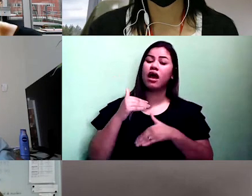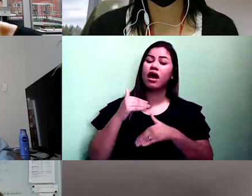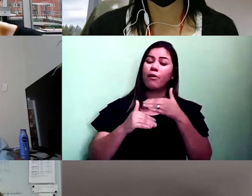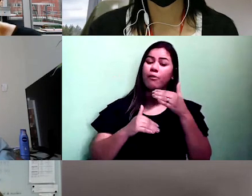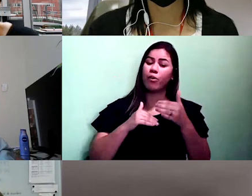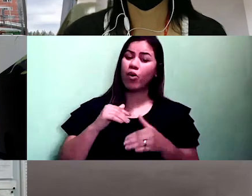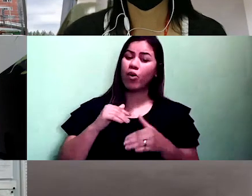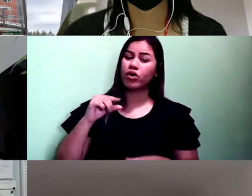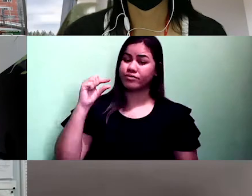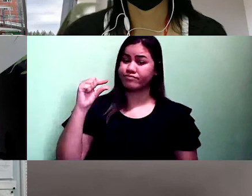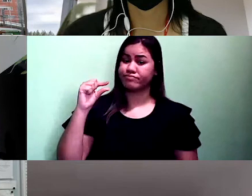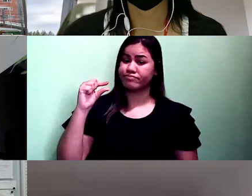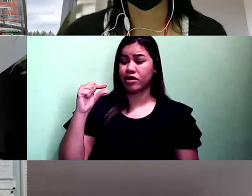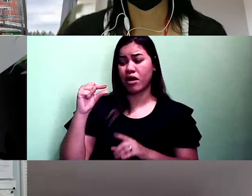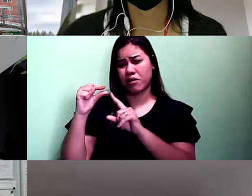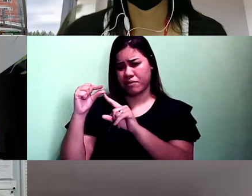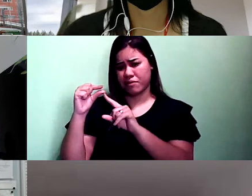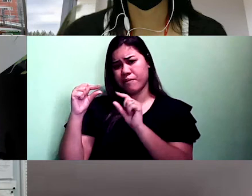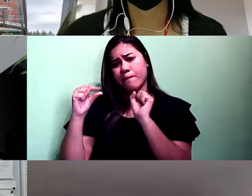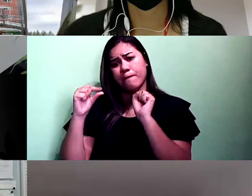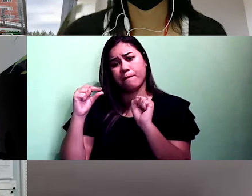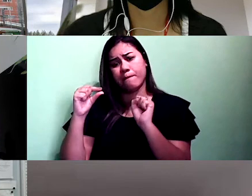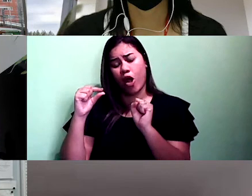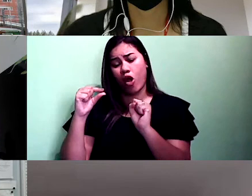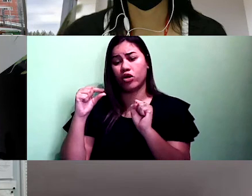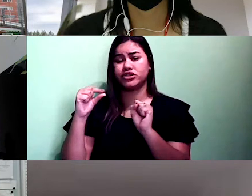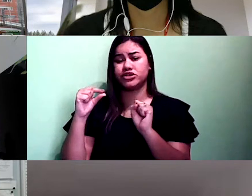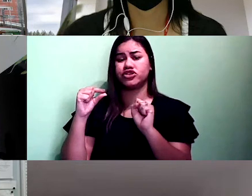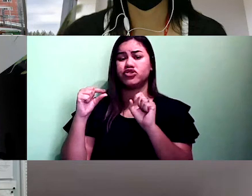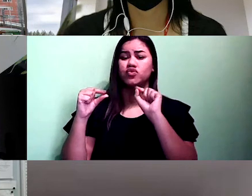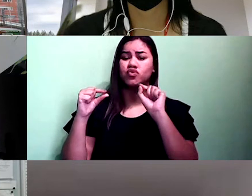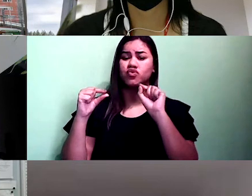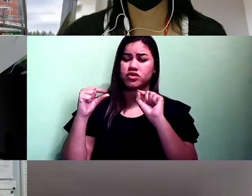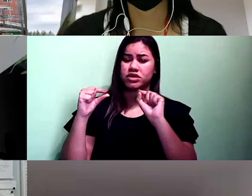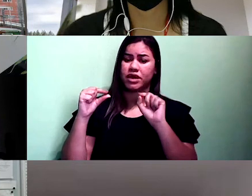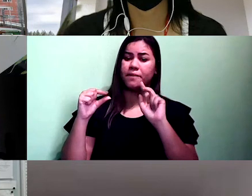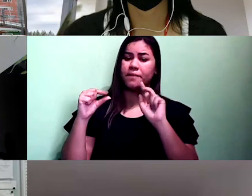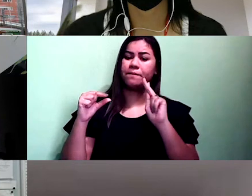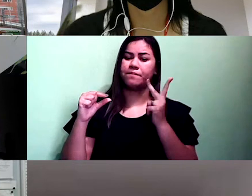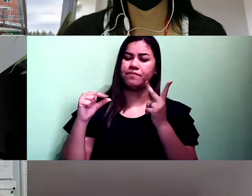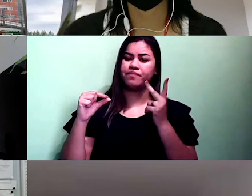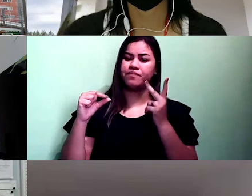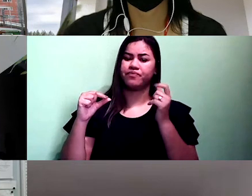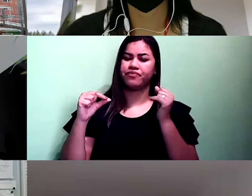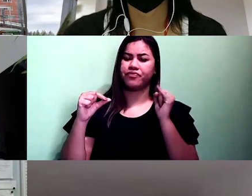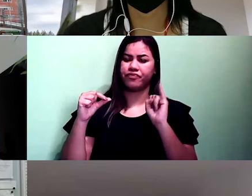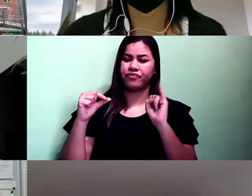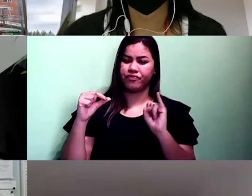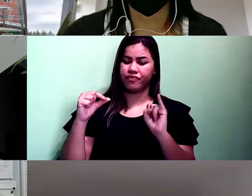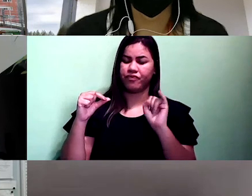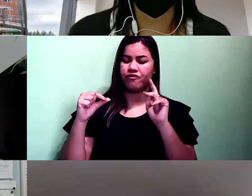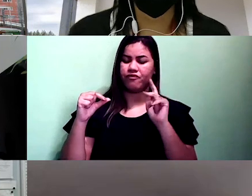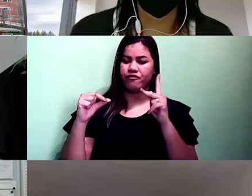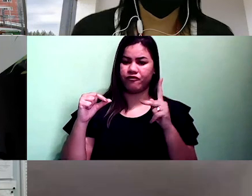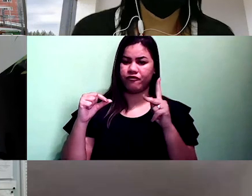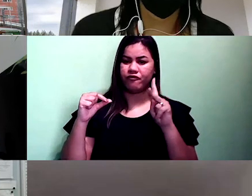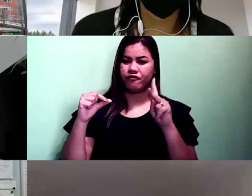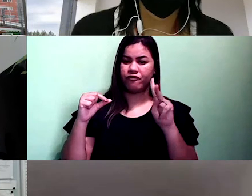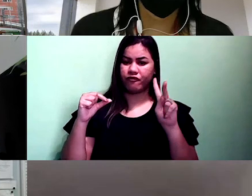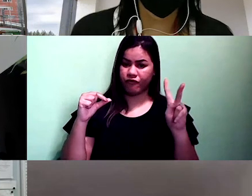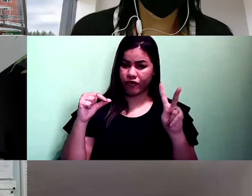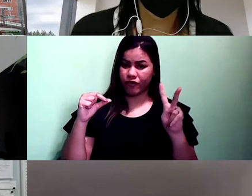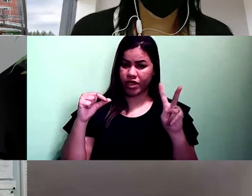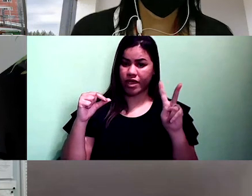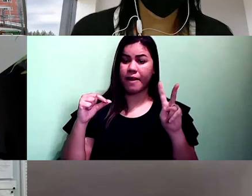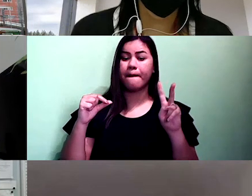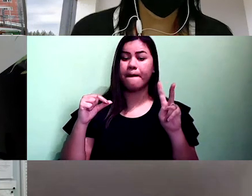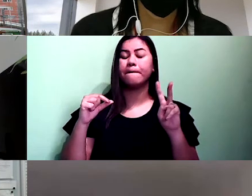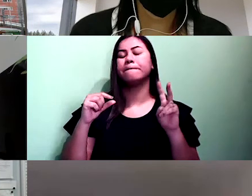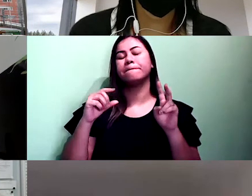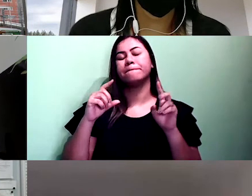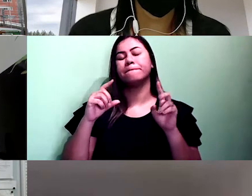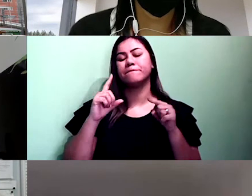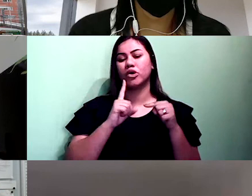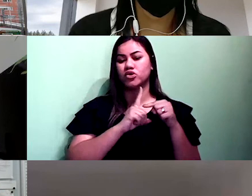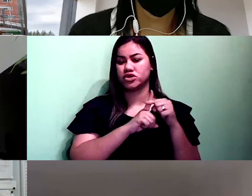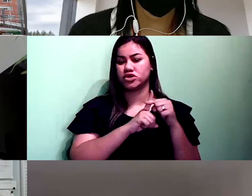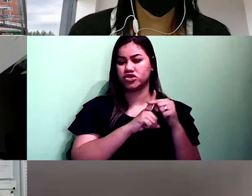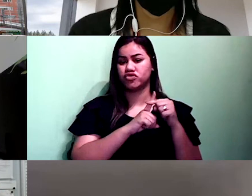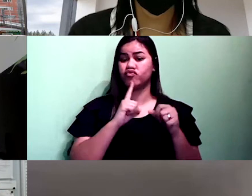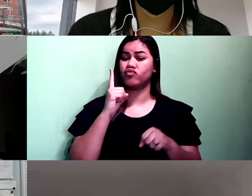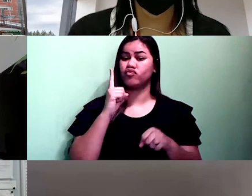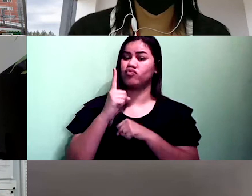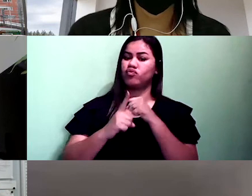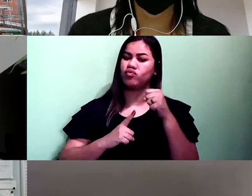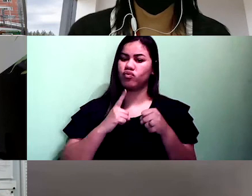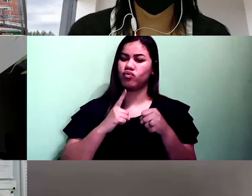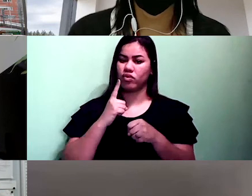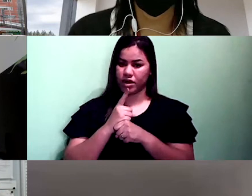o nenê ser HIV positivo depois de 1 ano, tá? Então, ela pode transmitir e o